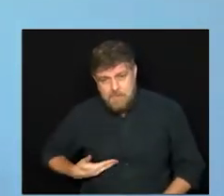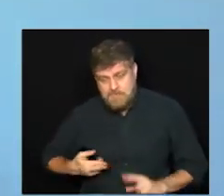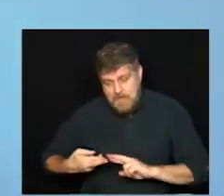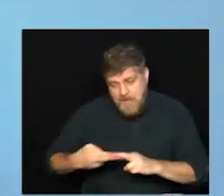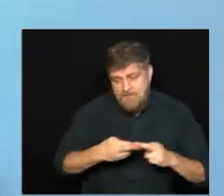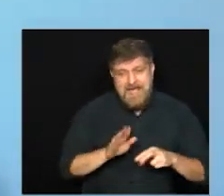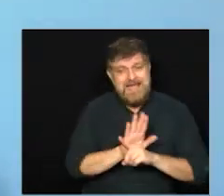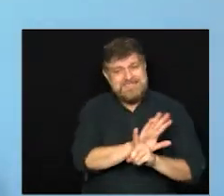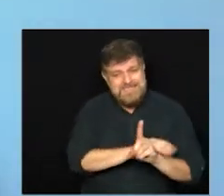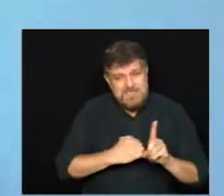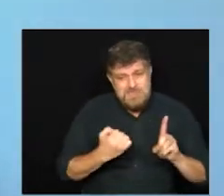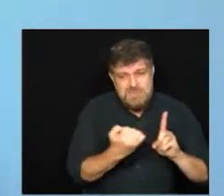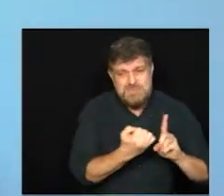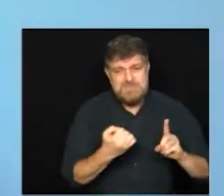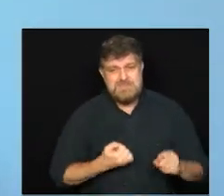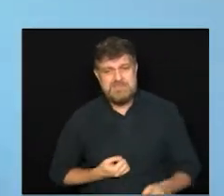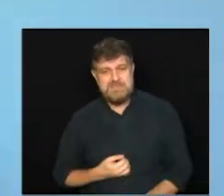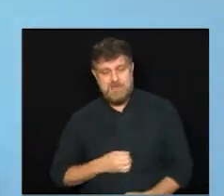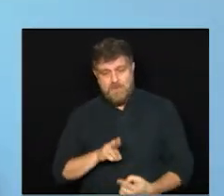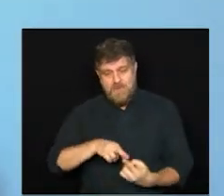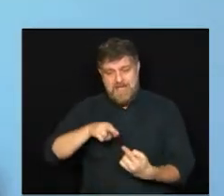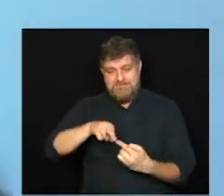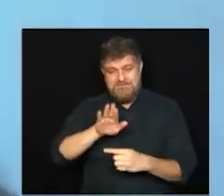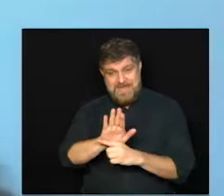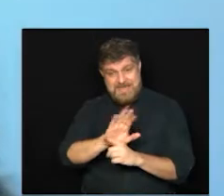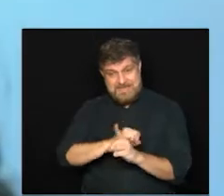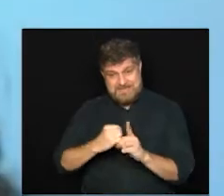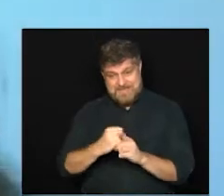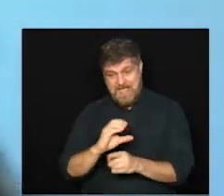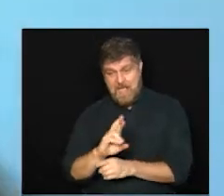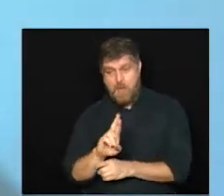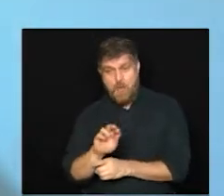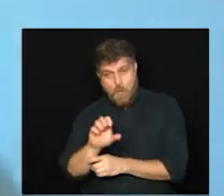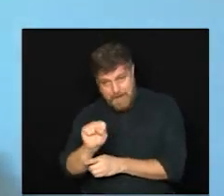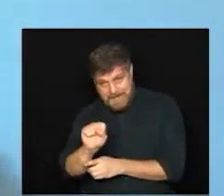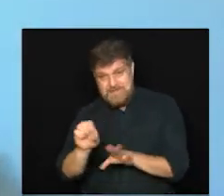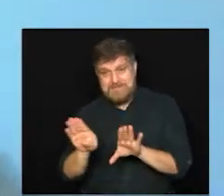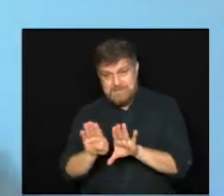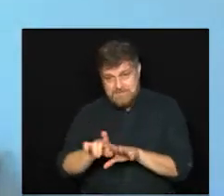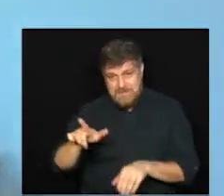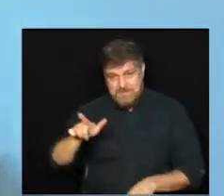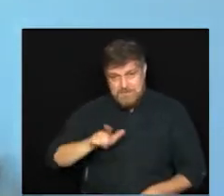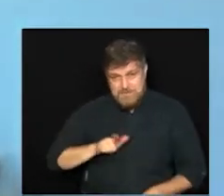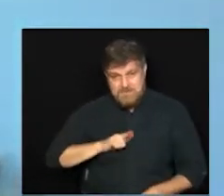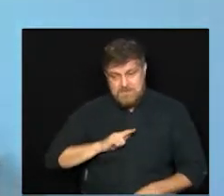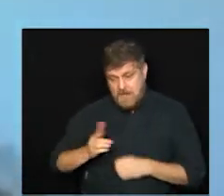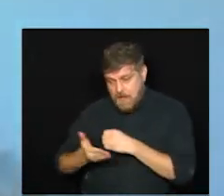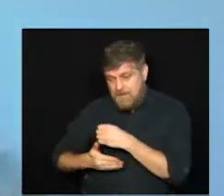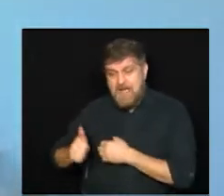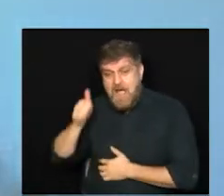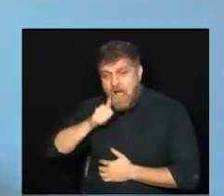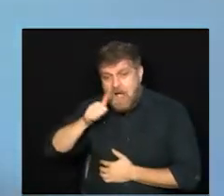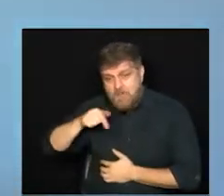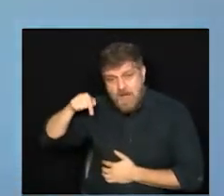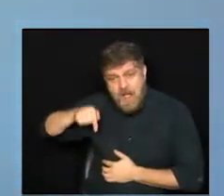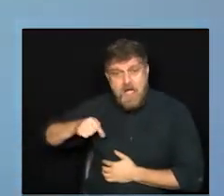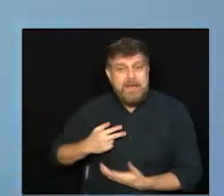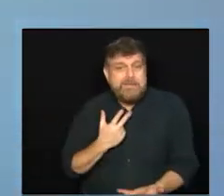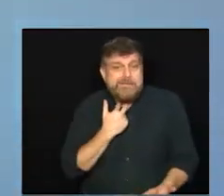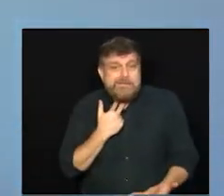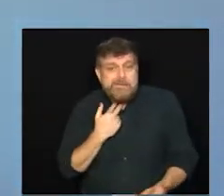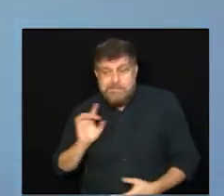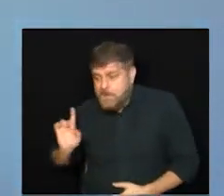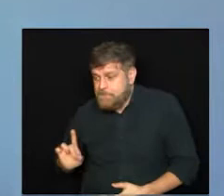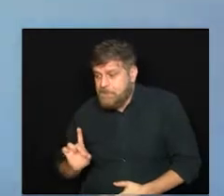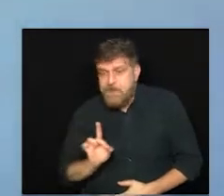assistência social, CRAS, os CREAS, tem assim, também se pôr à disposição para ajudar essas mulheres até nisso. Eu não posso ir com você